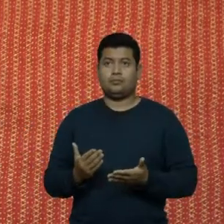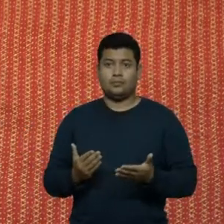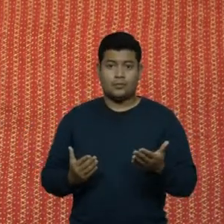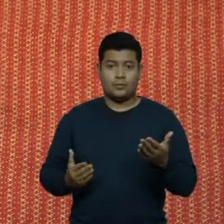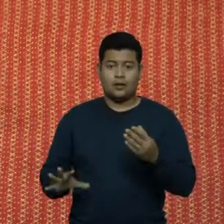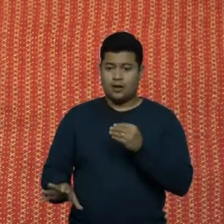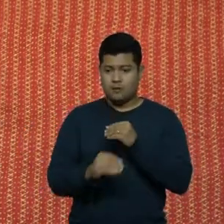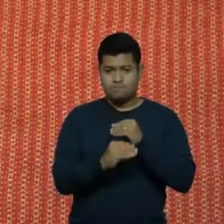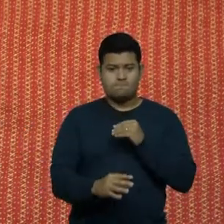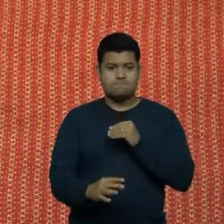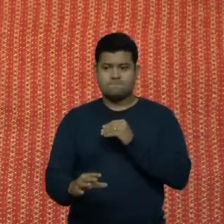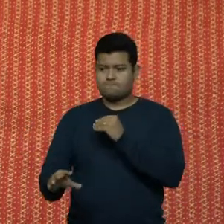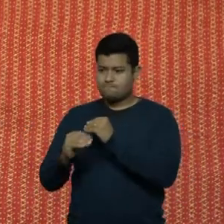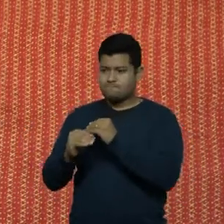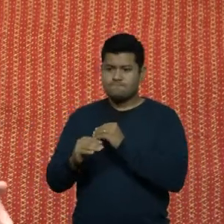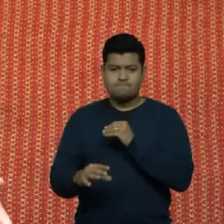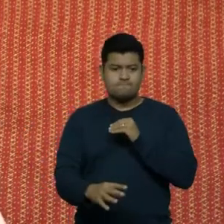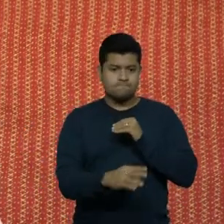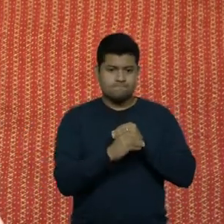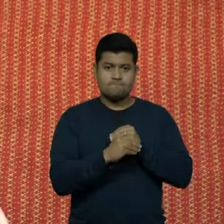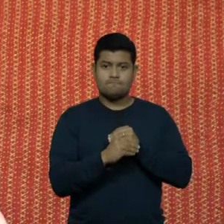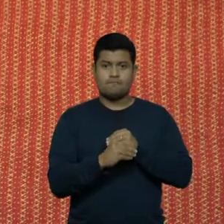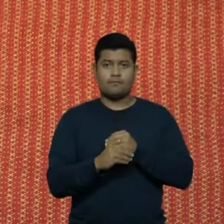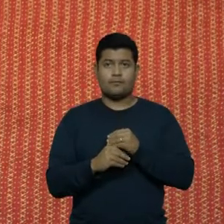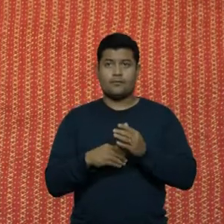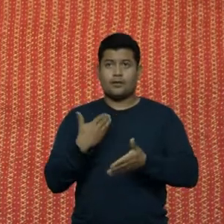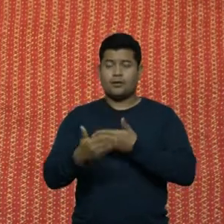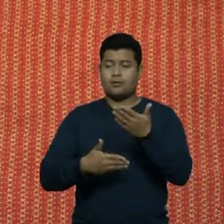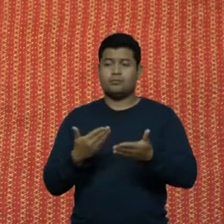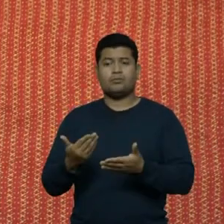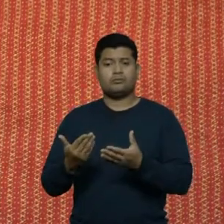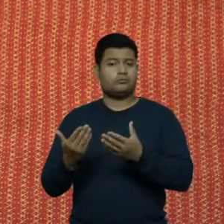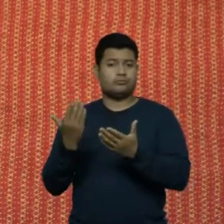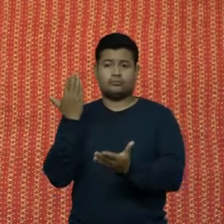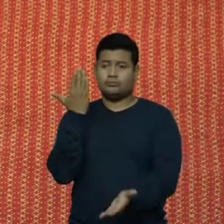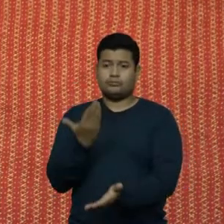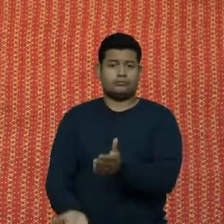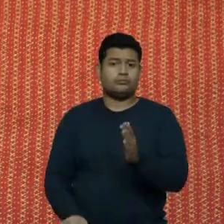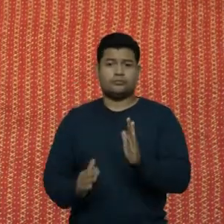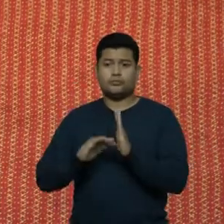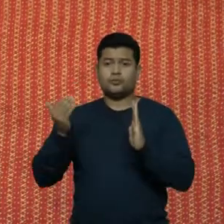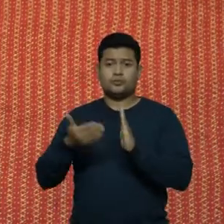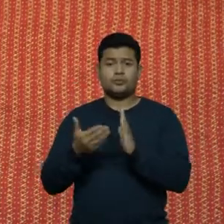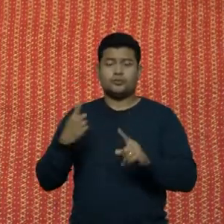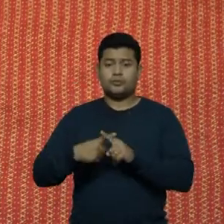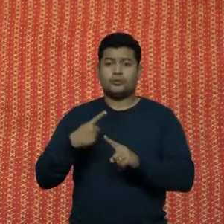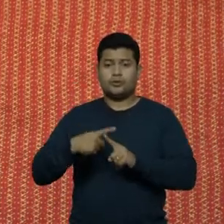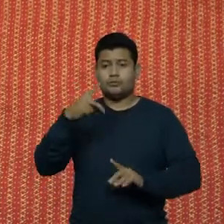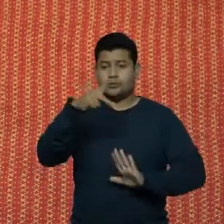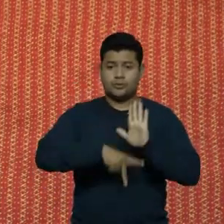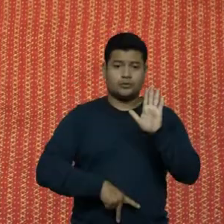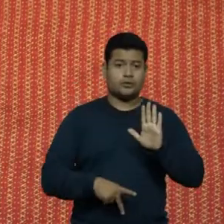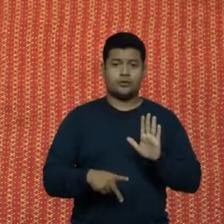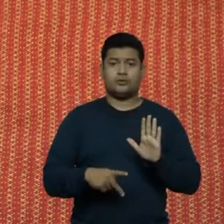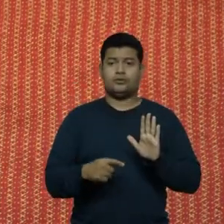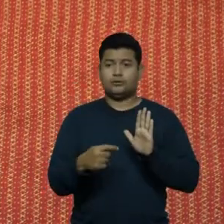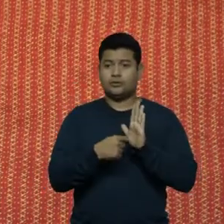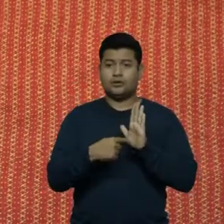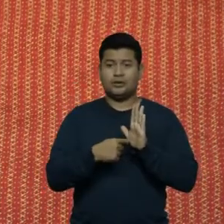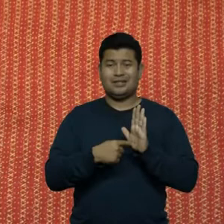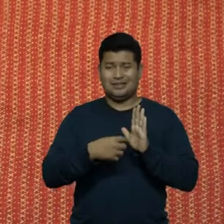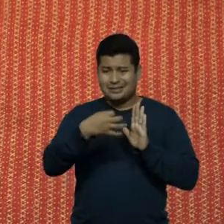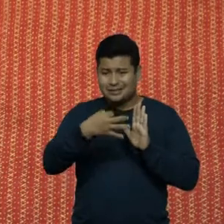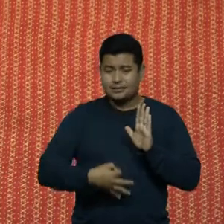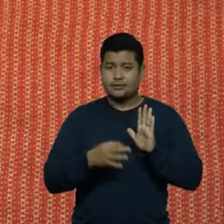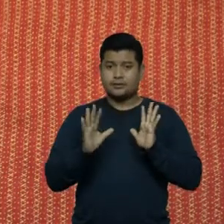aqui essas emendas e nós vamos botar tudo cair por terra o projeto original ele já mantém redução de